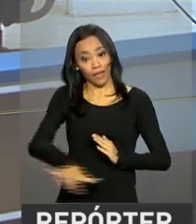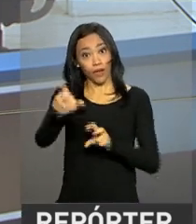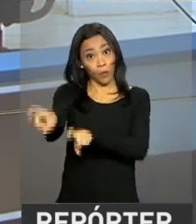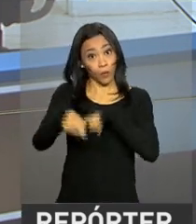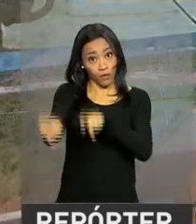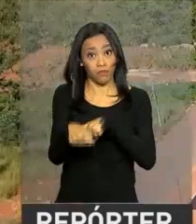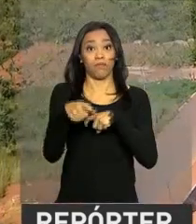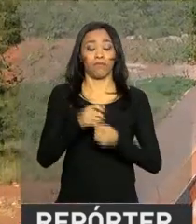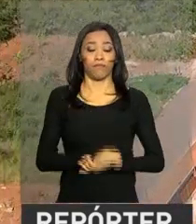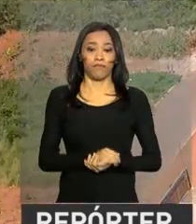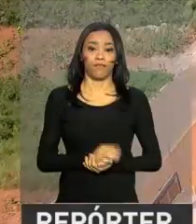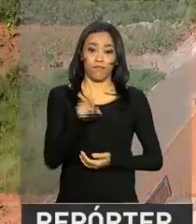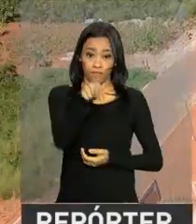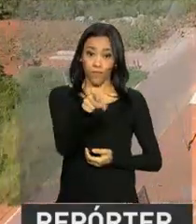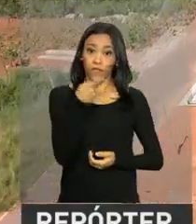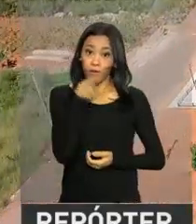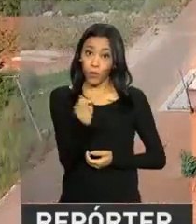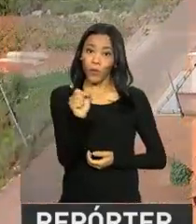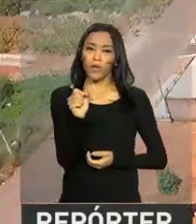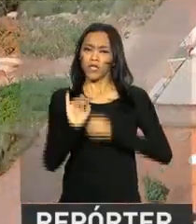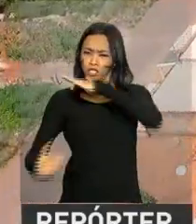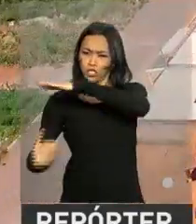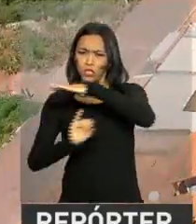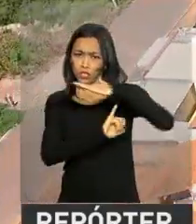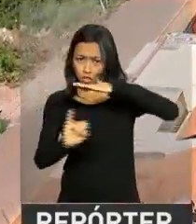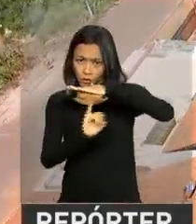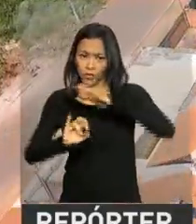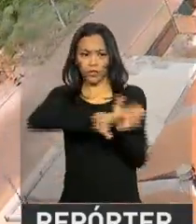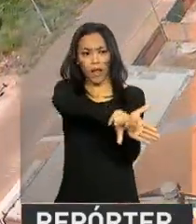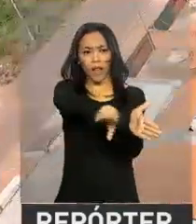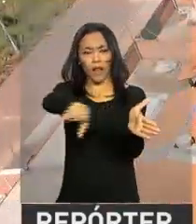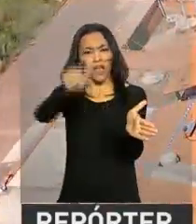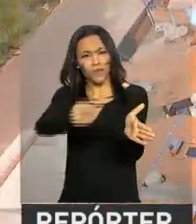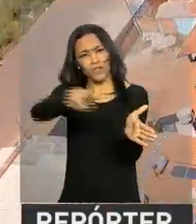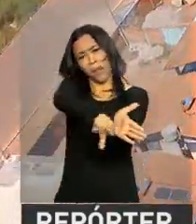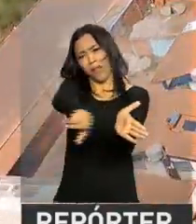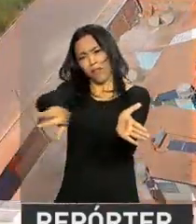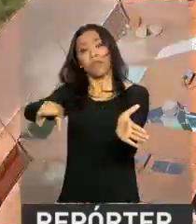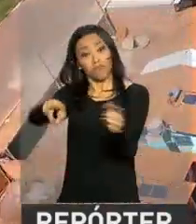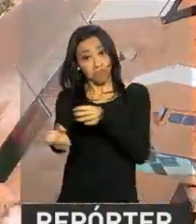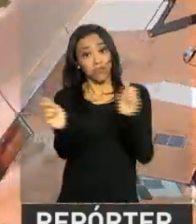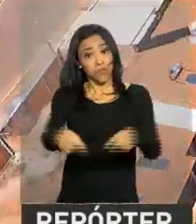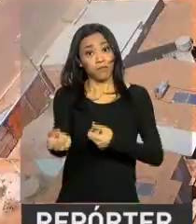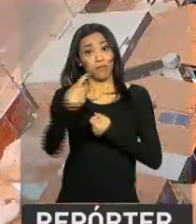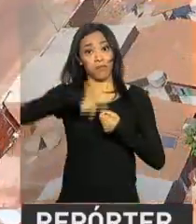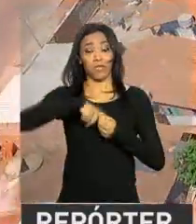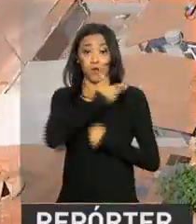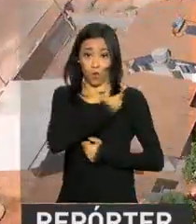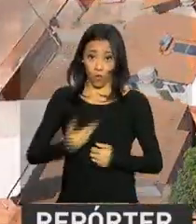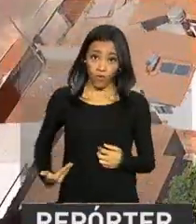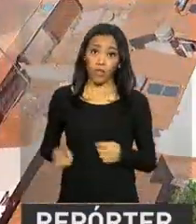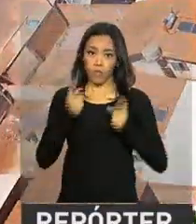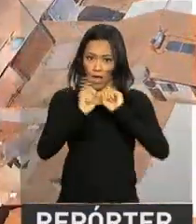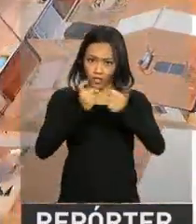rural nessa categoria instituições sem fins lucrativos fazem parceria com o governo para administrar